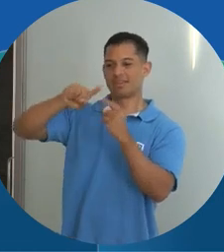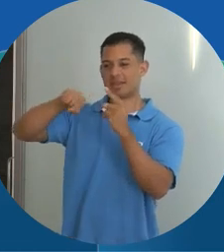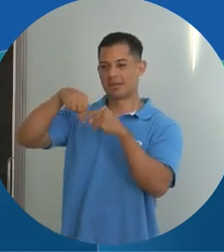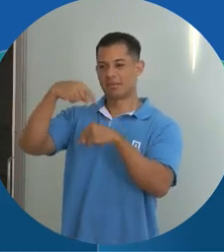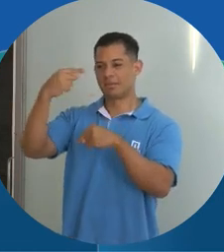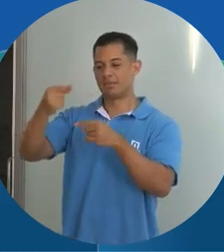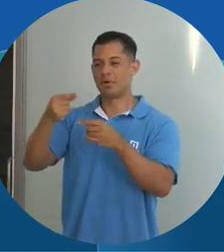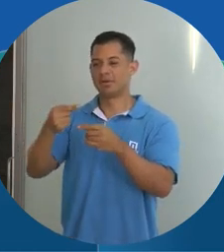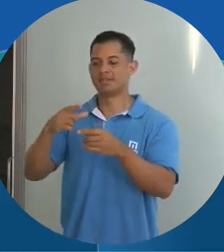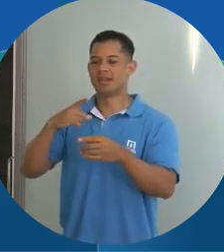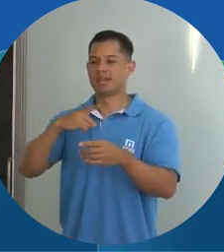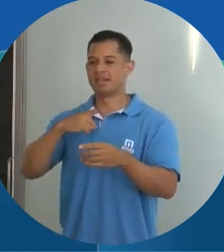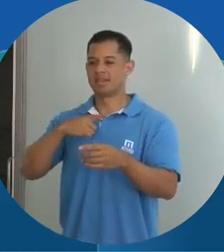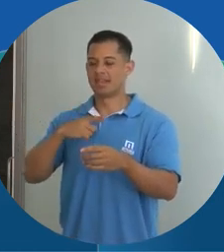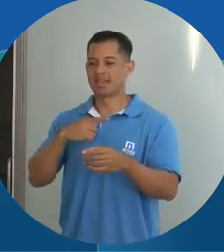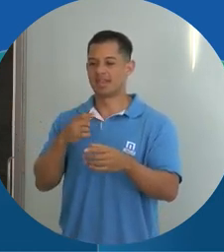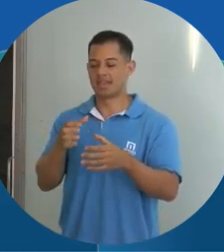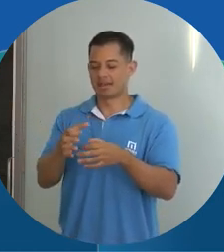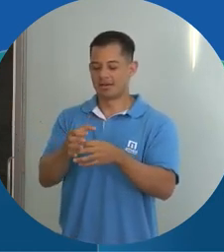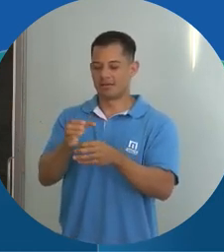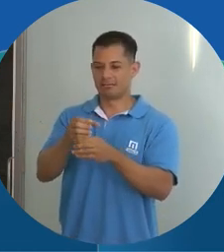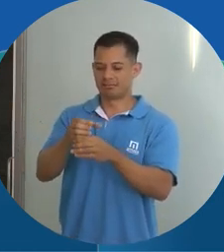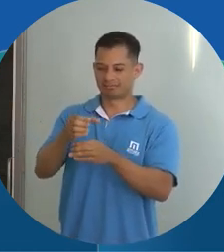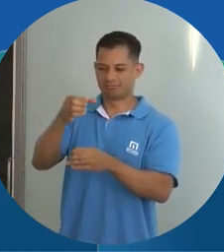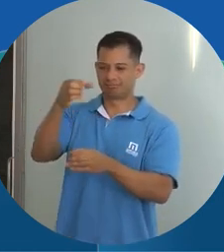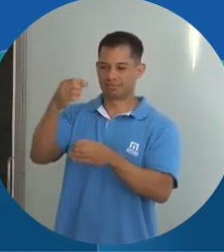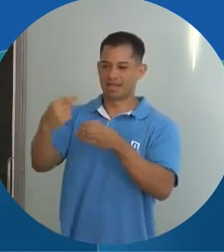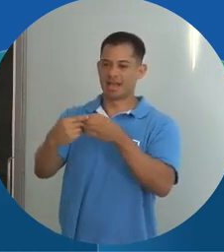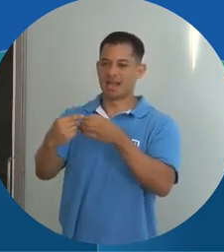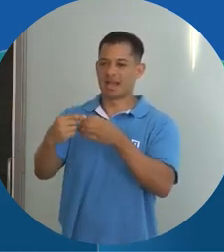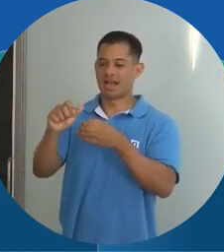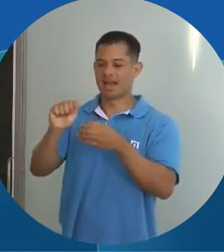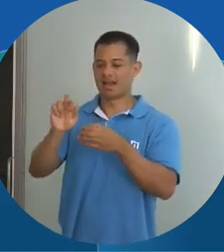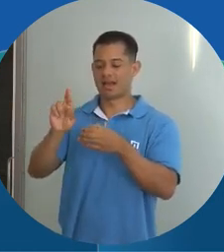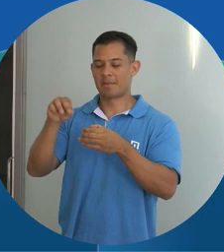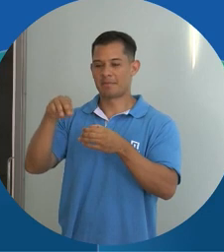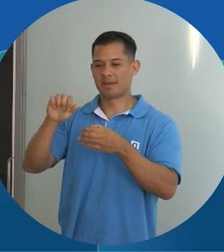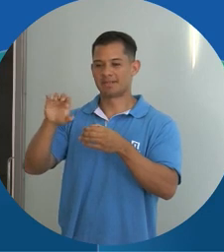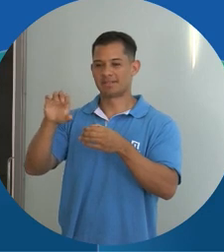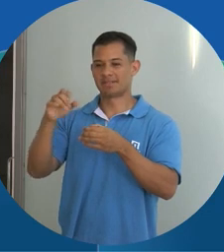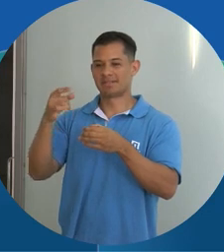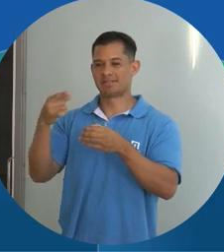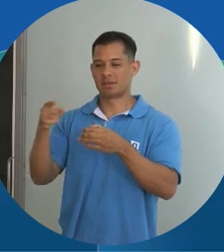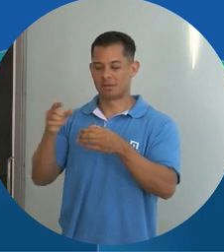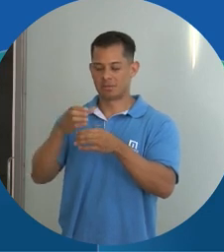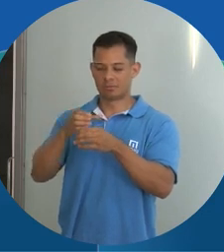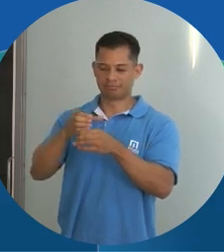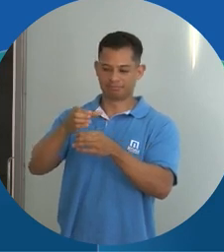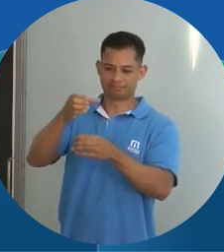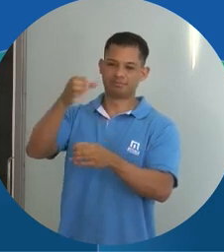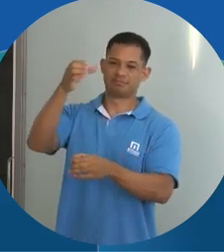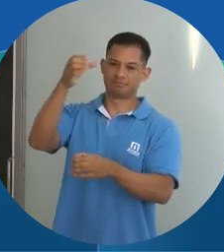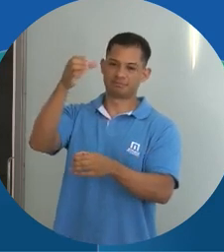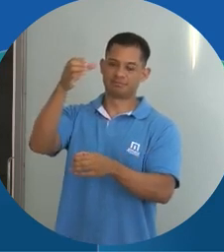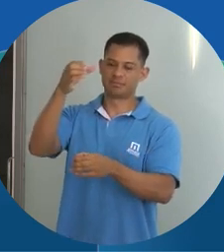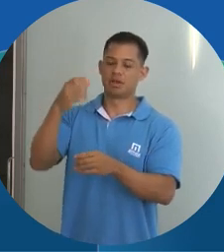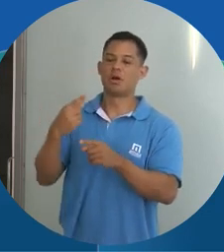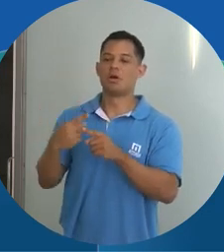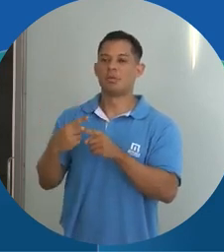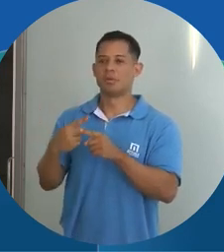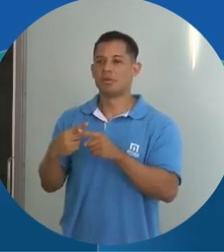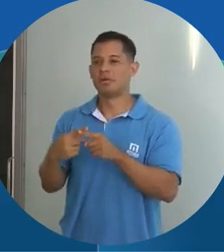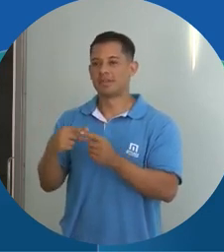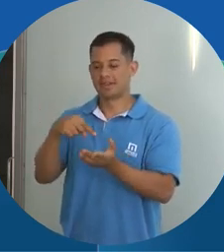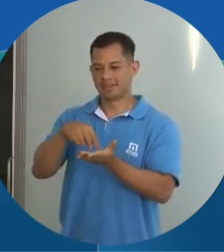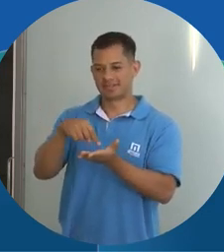vertical complementar para fretar essa região das bielas de concreto ali, porque a estaca,